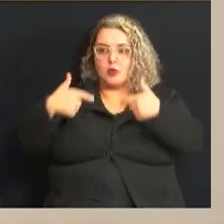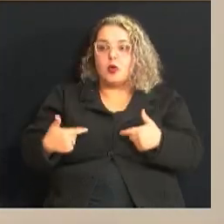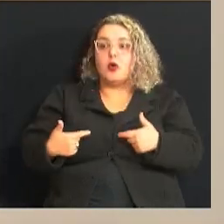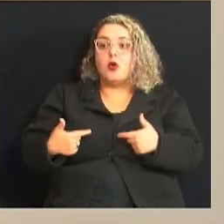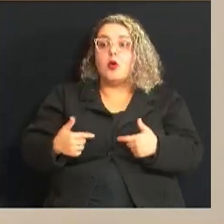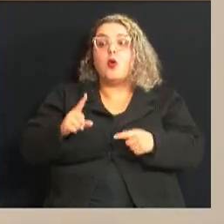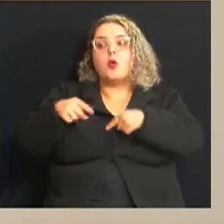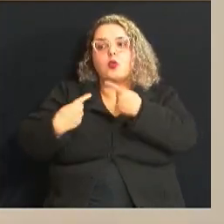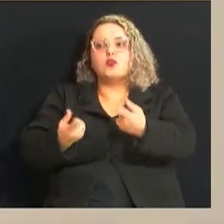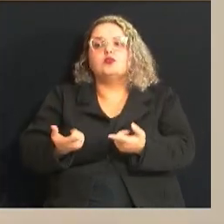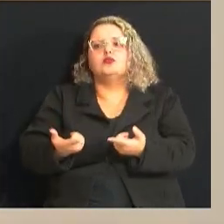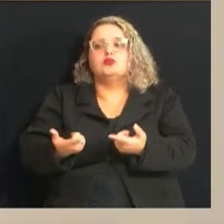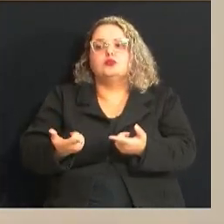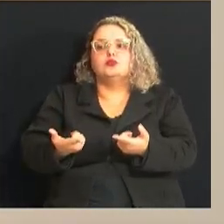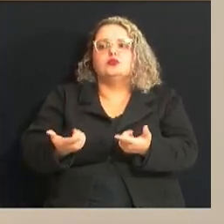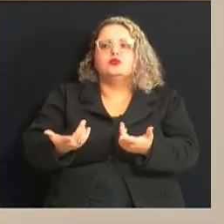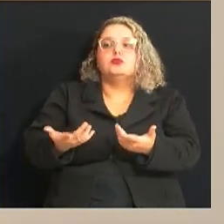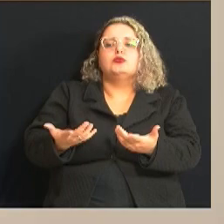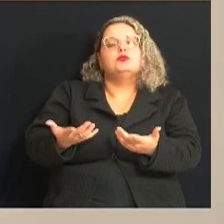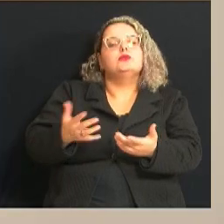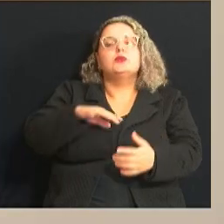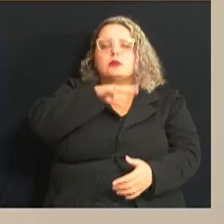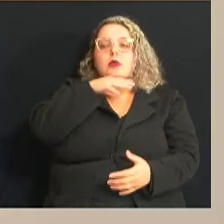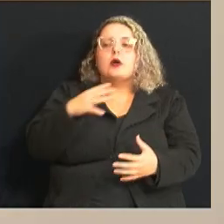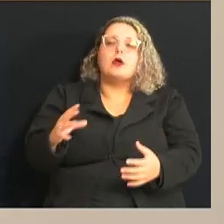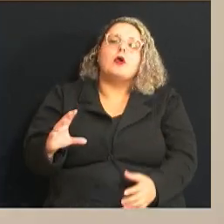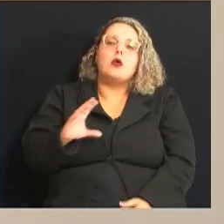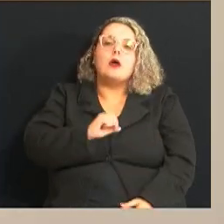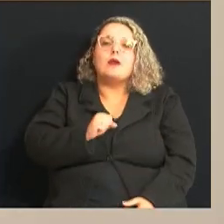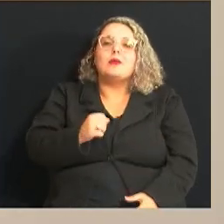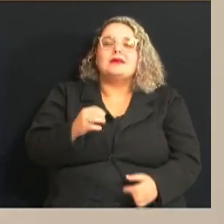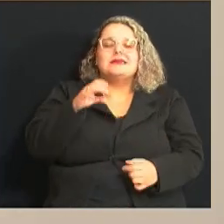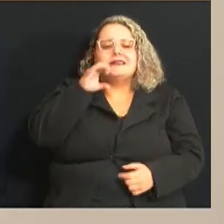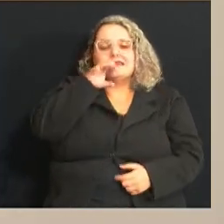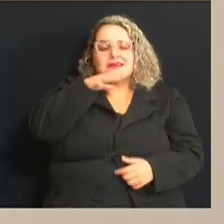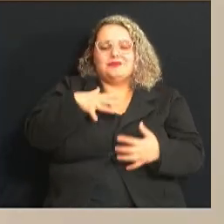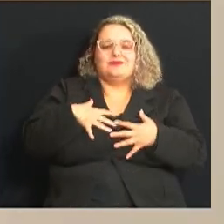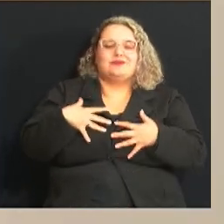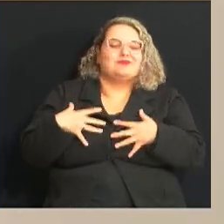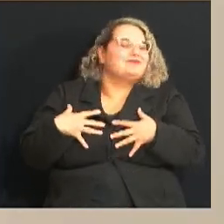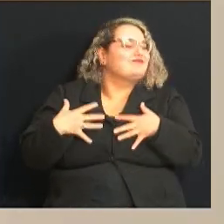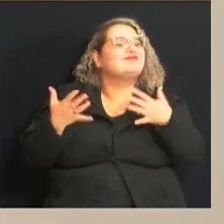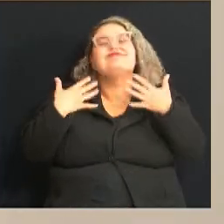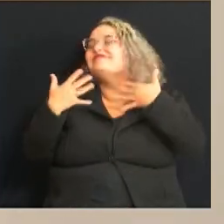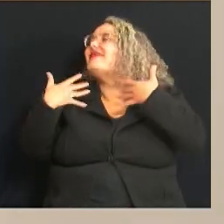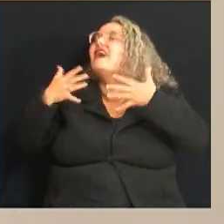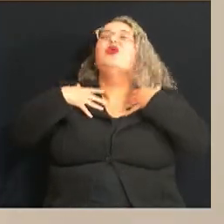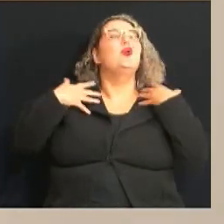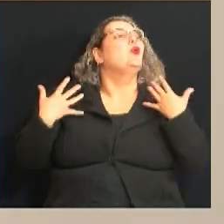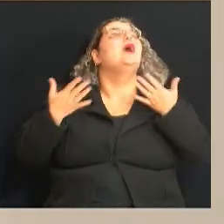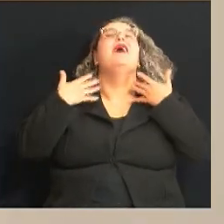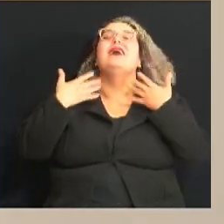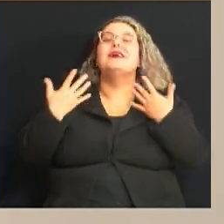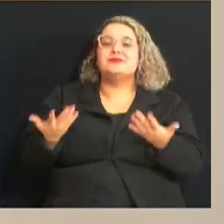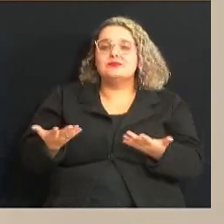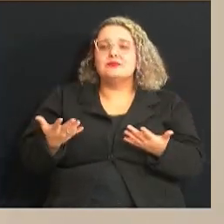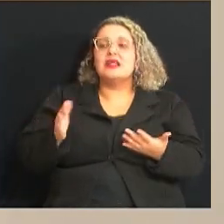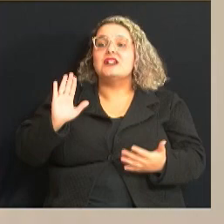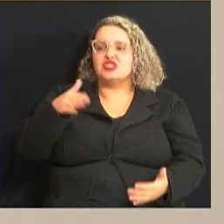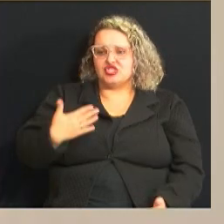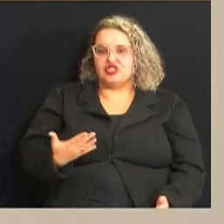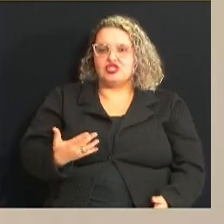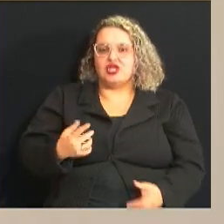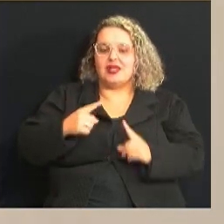que normalmente a energia do reiki ela é uma energia que esquenta. Então os animais não gostam, por quê? Porque eles já têm a